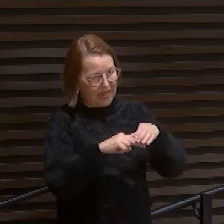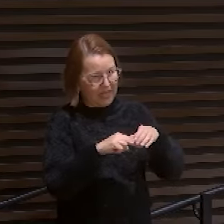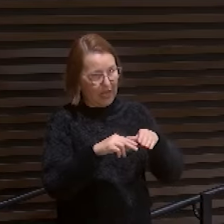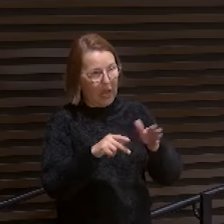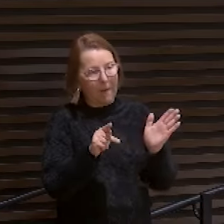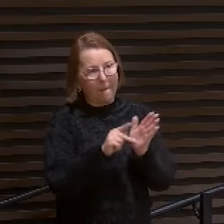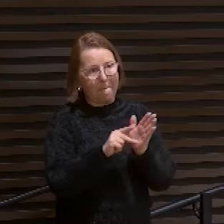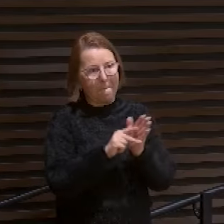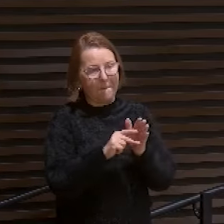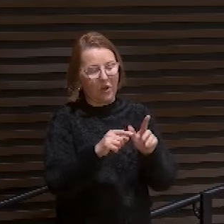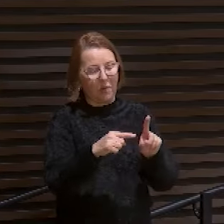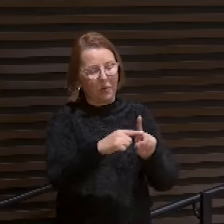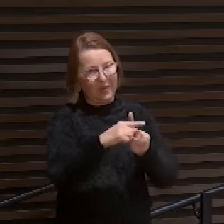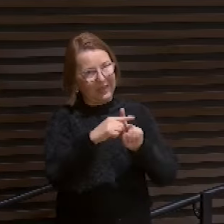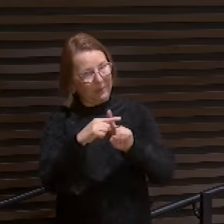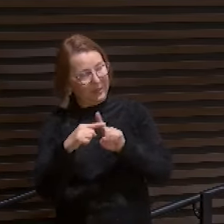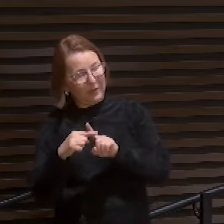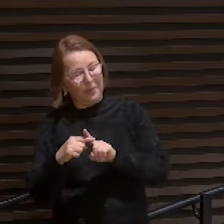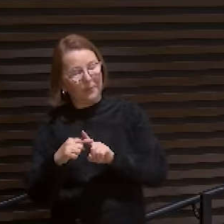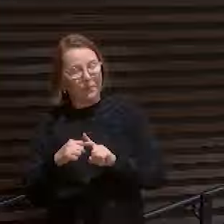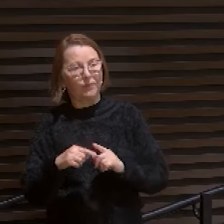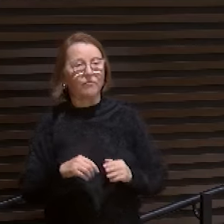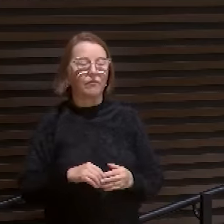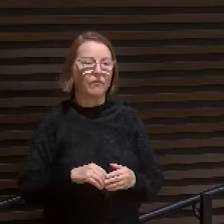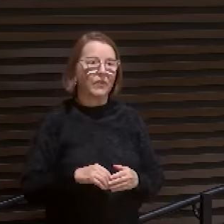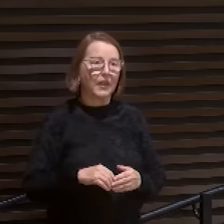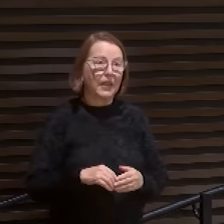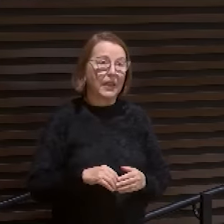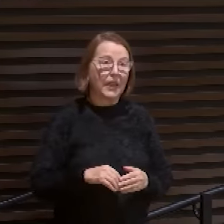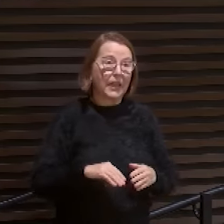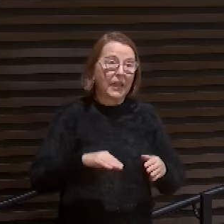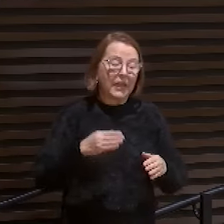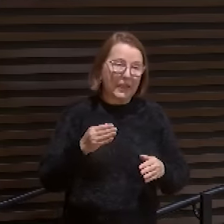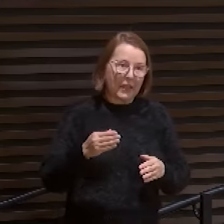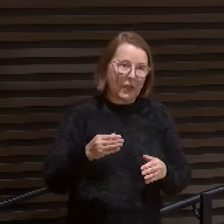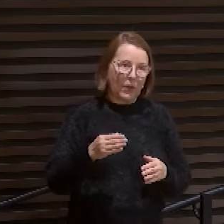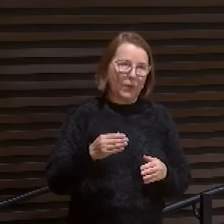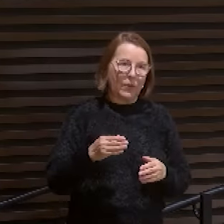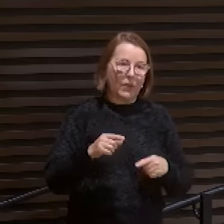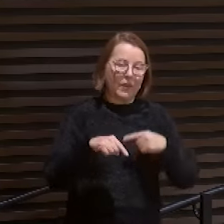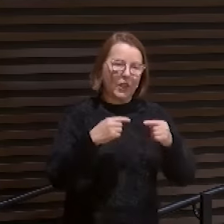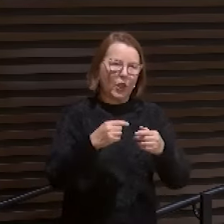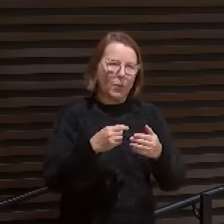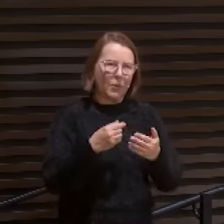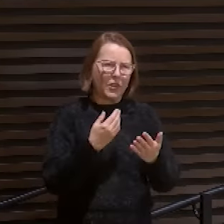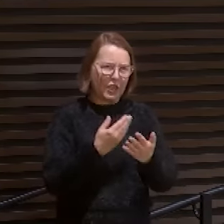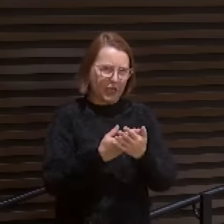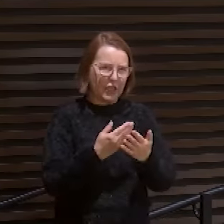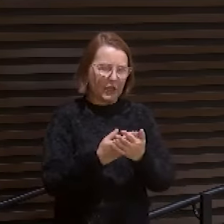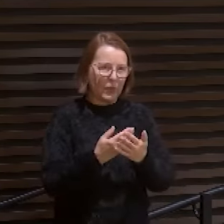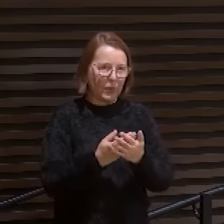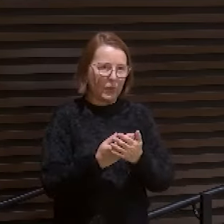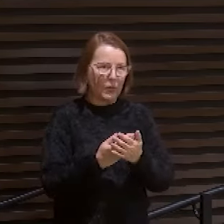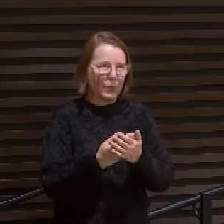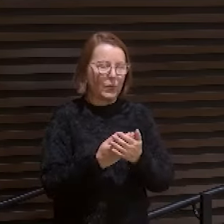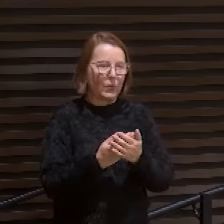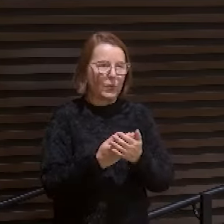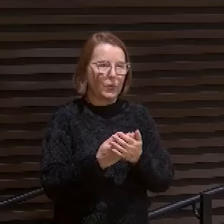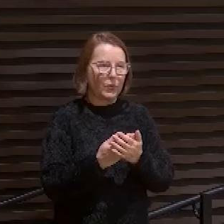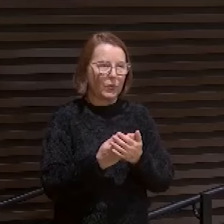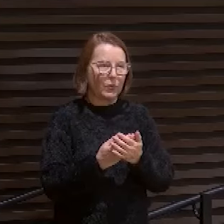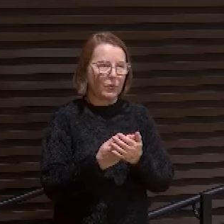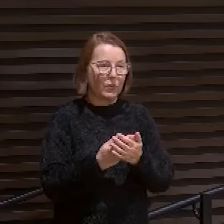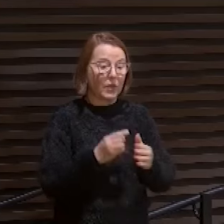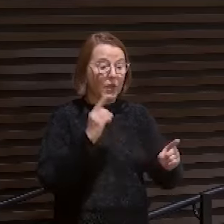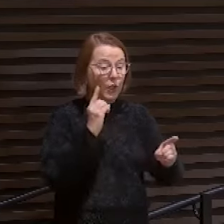E a partir de estudos arqueológicos, eles foram detectando onde estavam os judeus espalhados pela face da